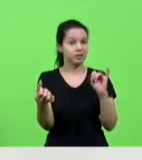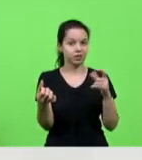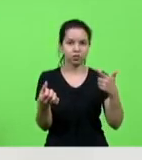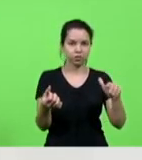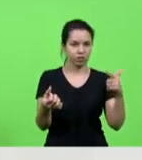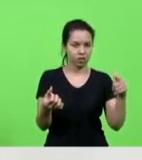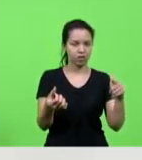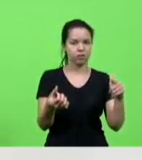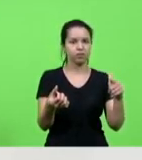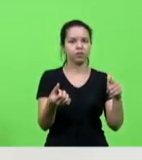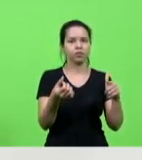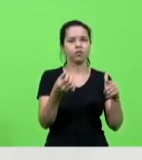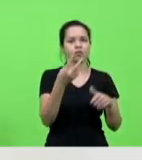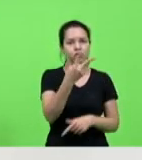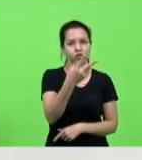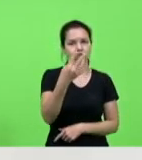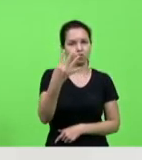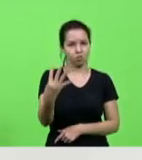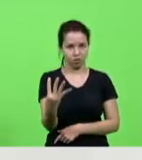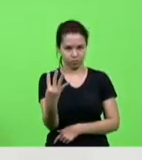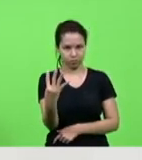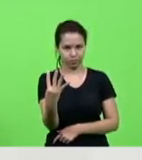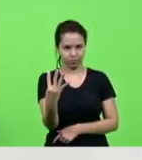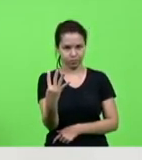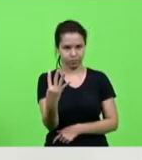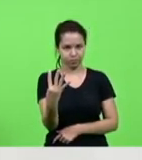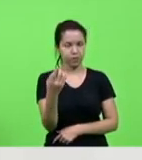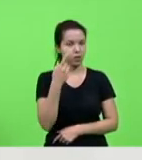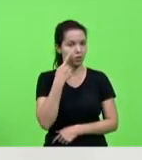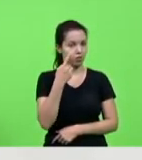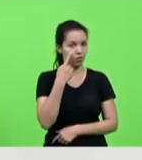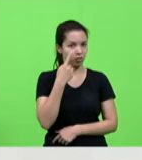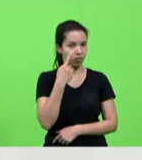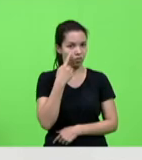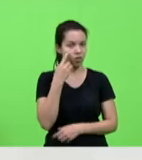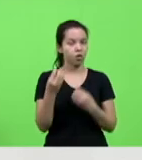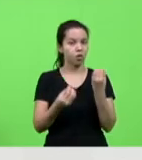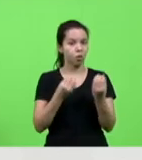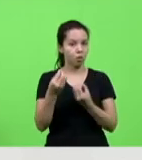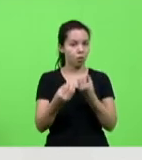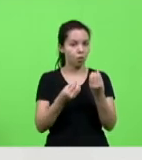24. Quero ver como vai se posicionar essa casa quando chegar aqui